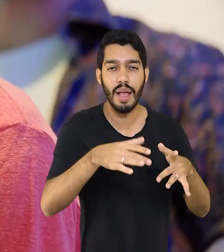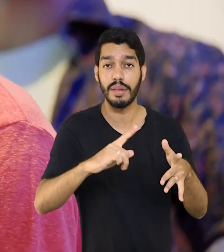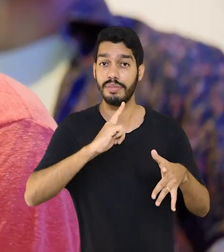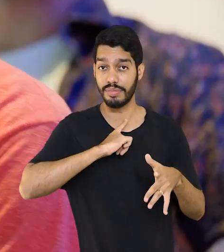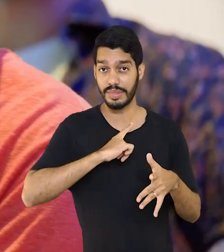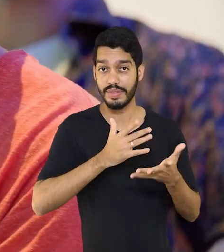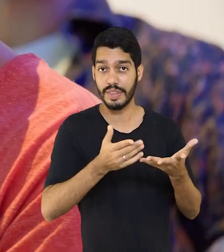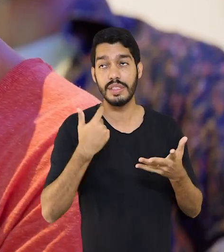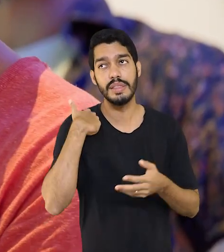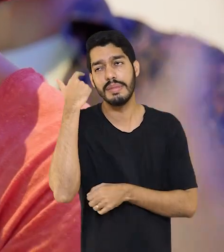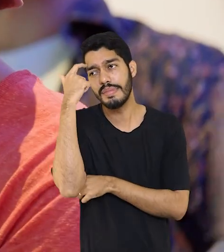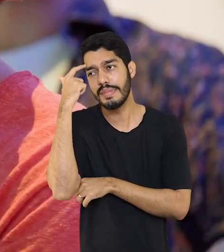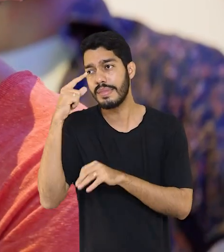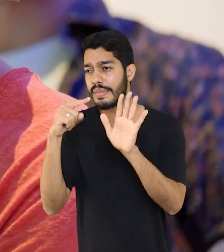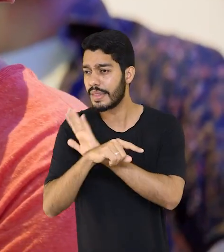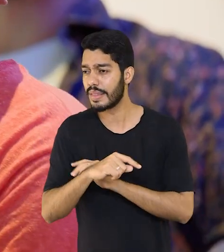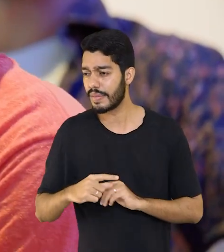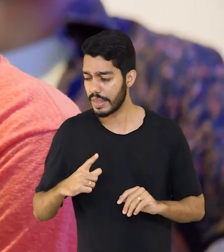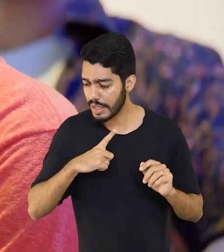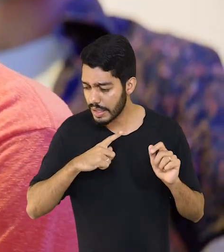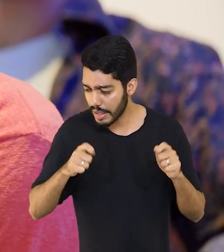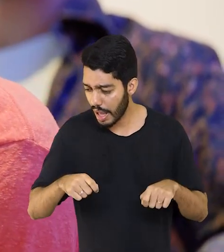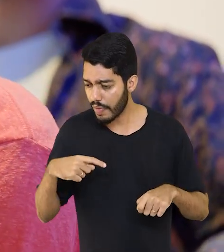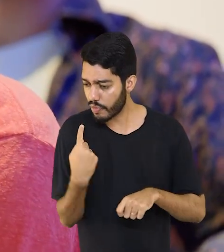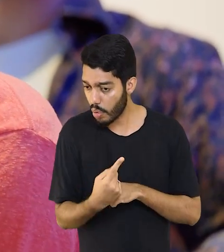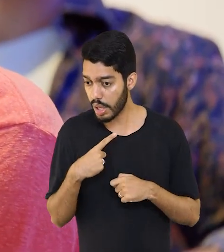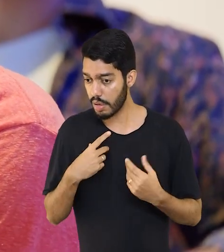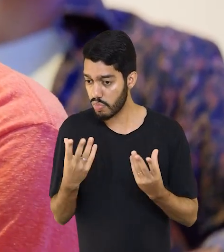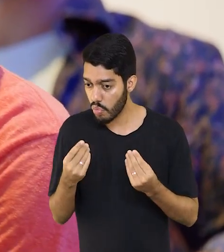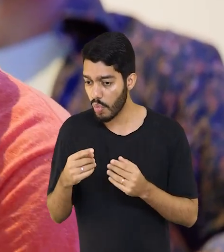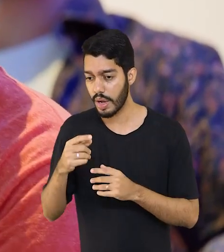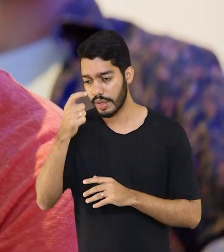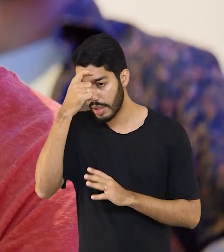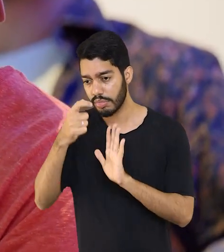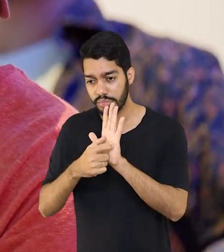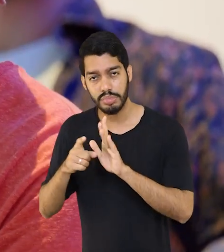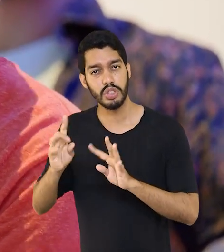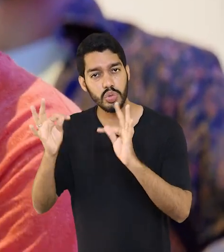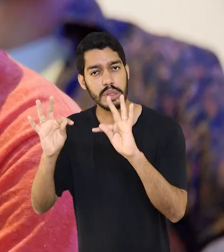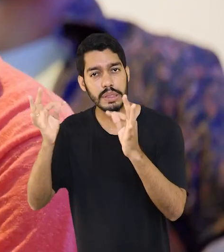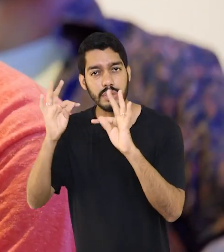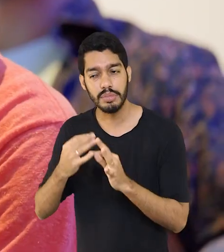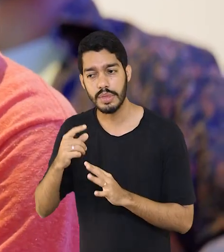está envolvido. E isso, aí a minha pergunta vem, né? Será que, de repente, a gente tanto investir nessa